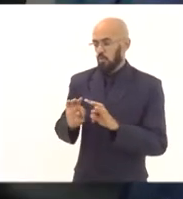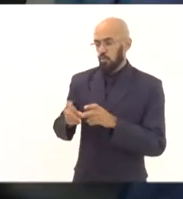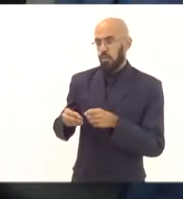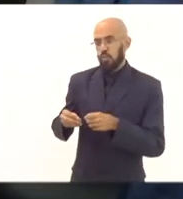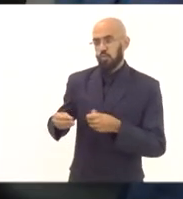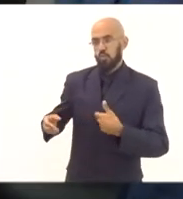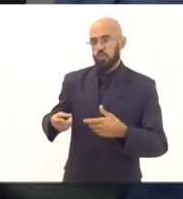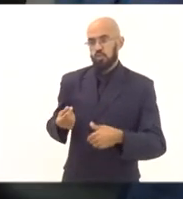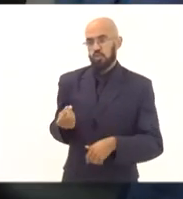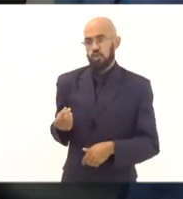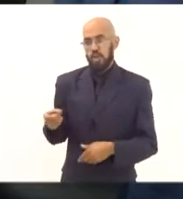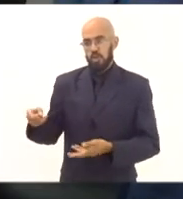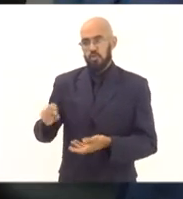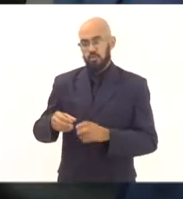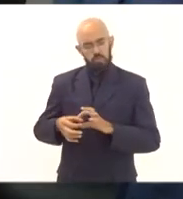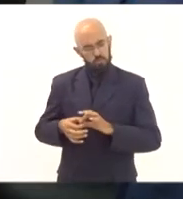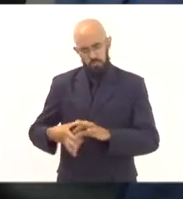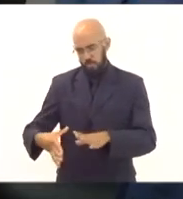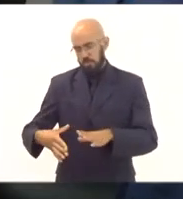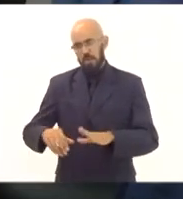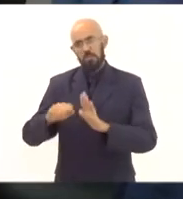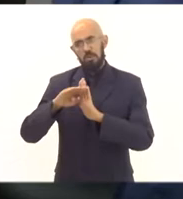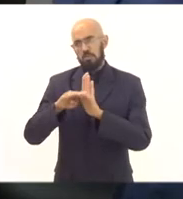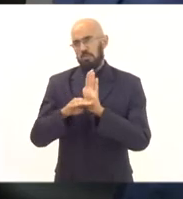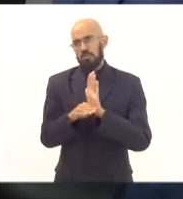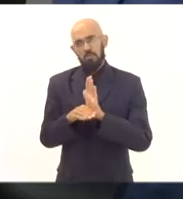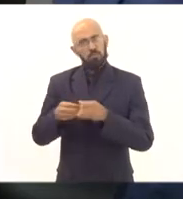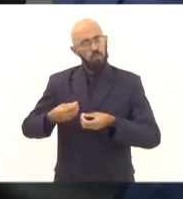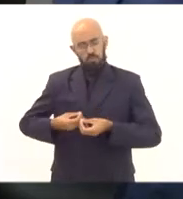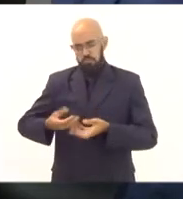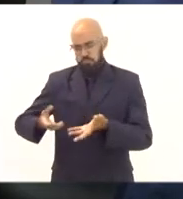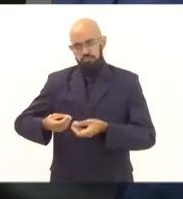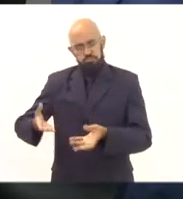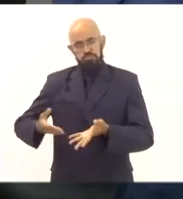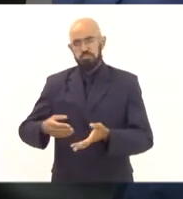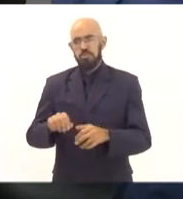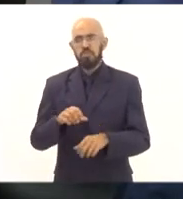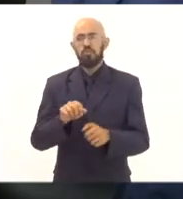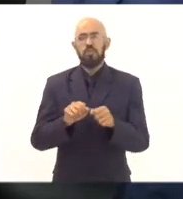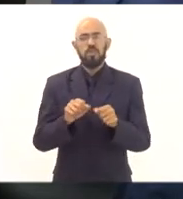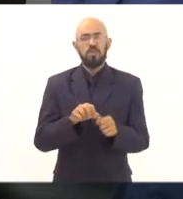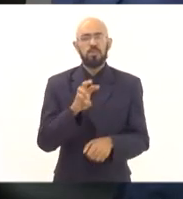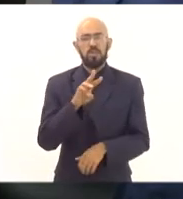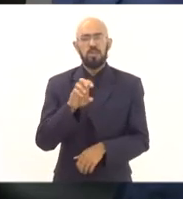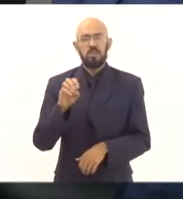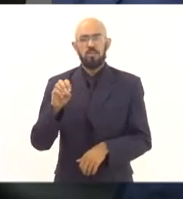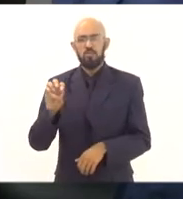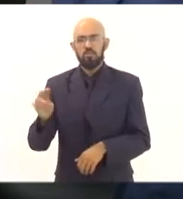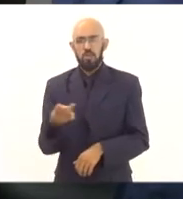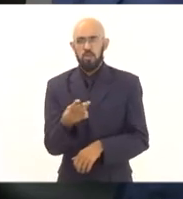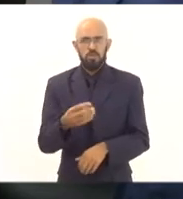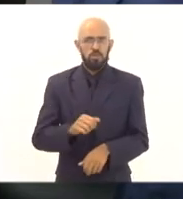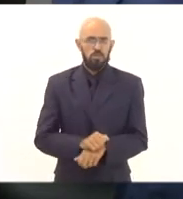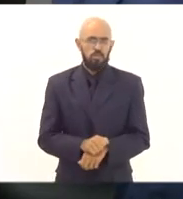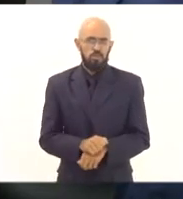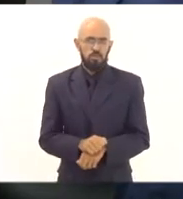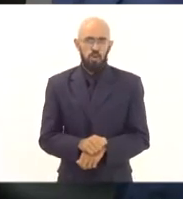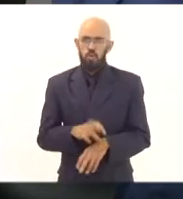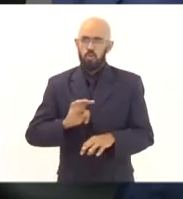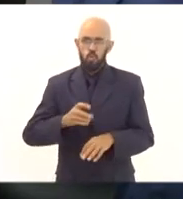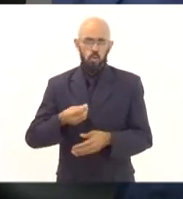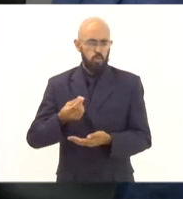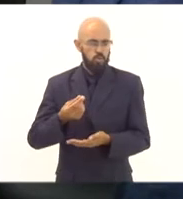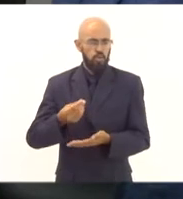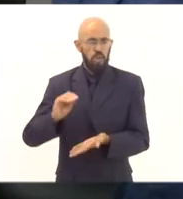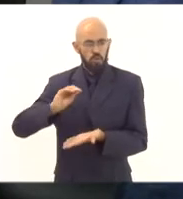disponibilizado para o programa foi calculado pela GR 300 milhões e todo o dinheiro que